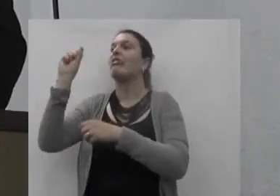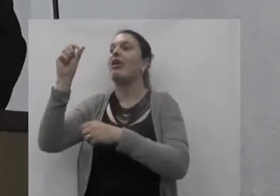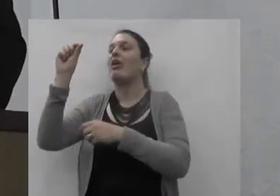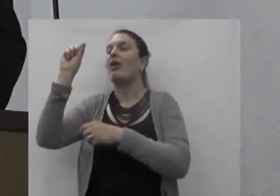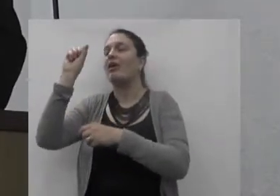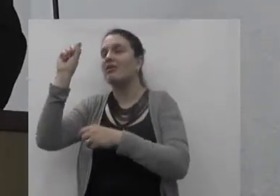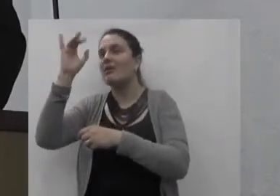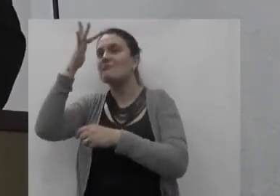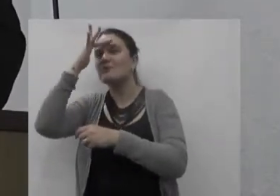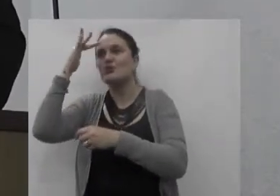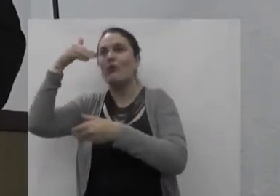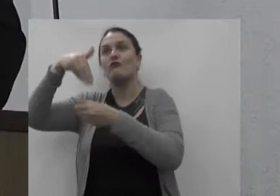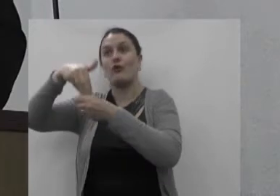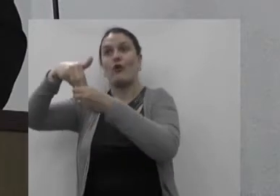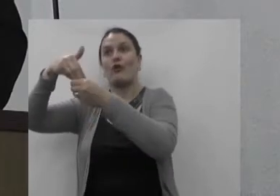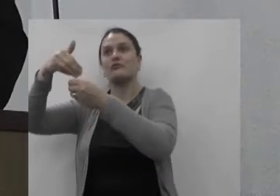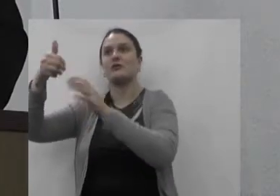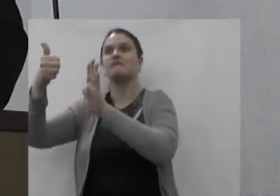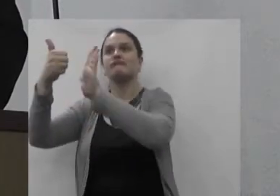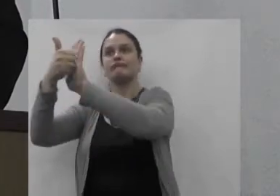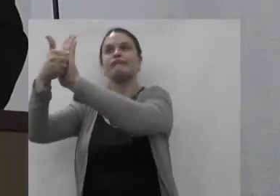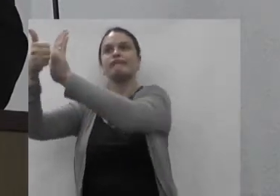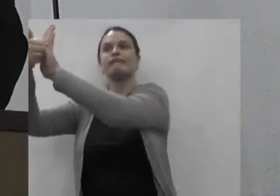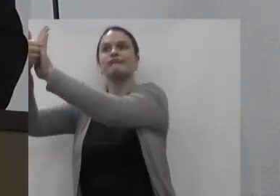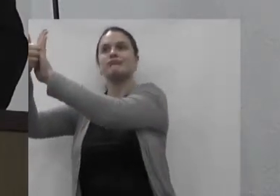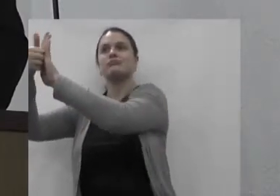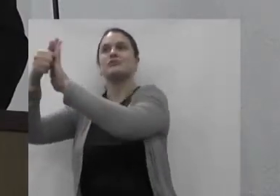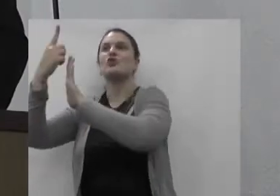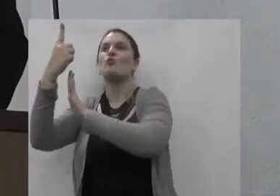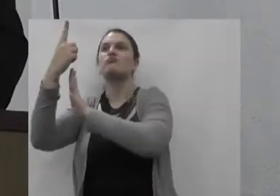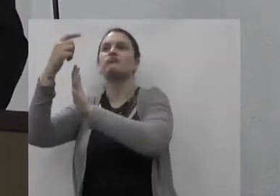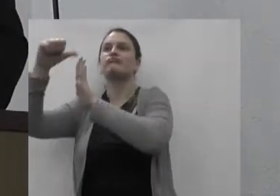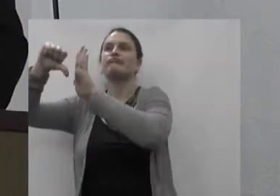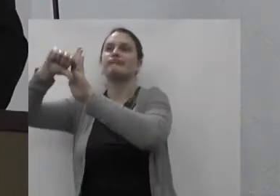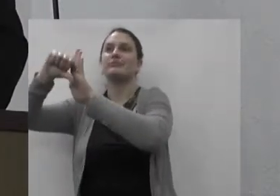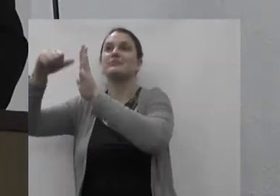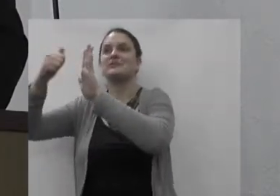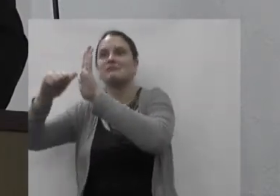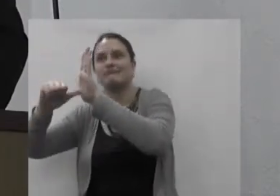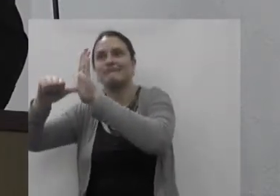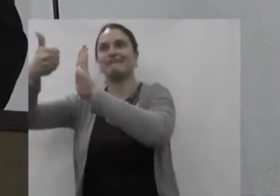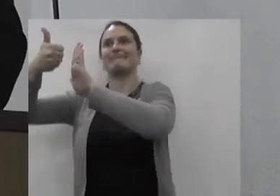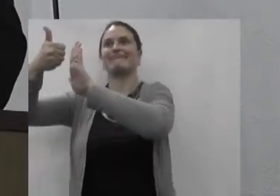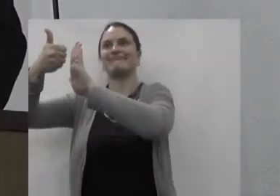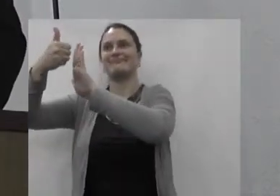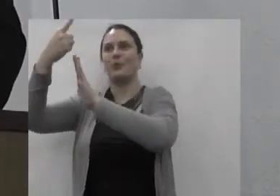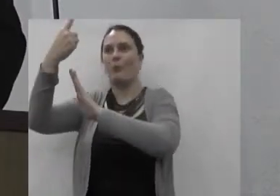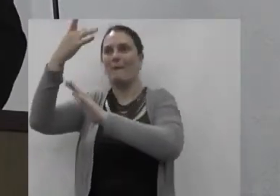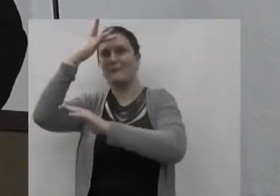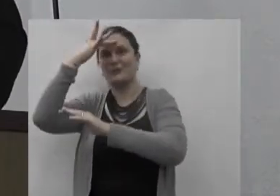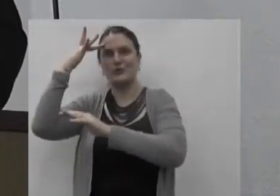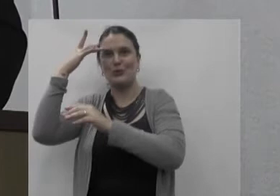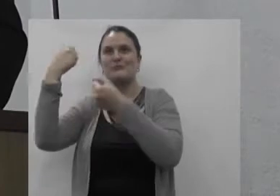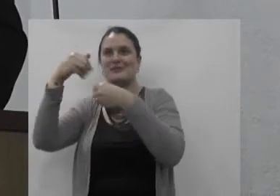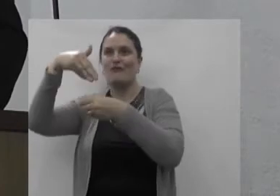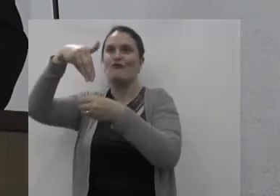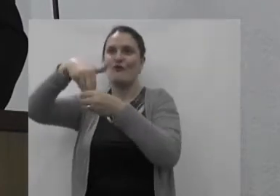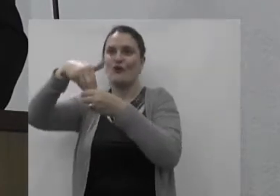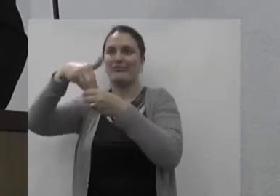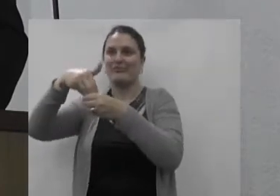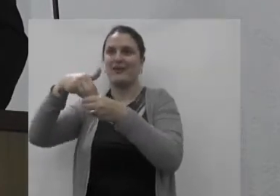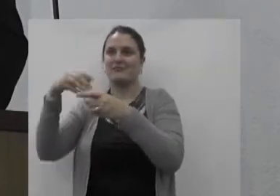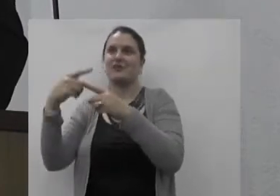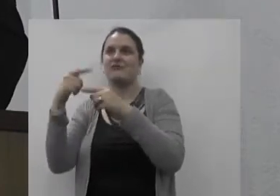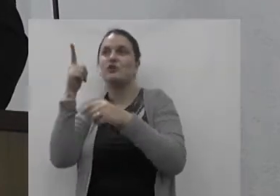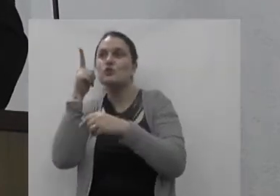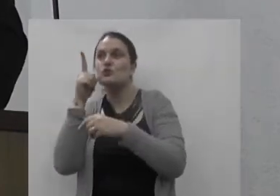esta emenda, né, à lei orgânica do município. Só precisamos de mais um voto. Então,